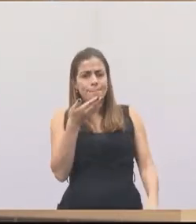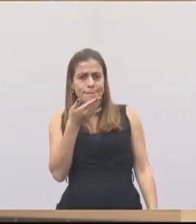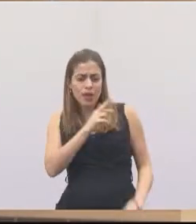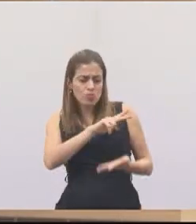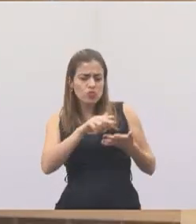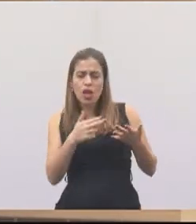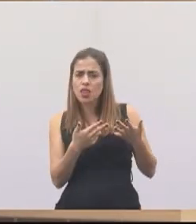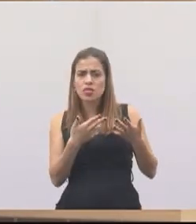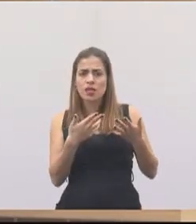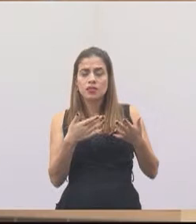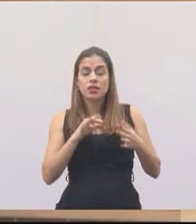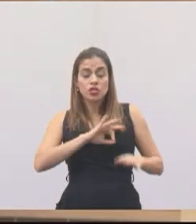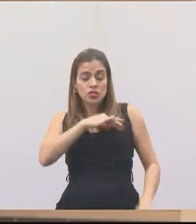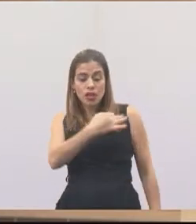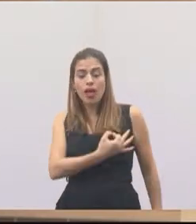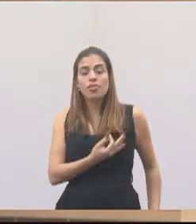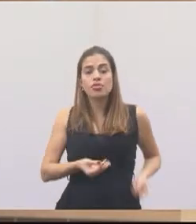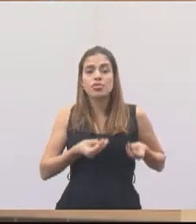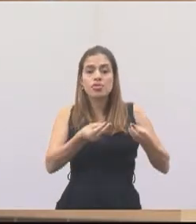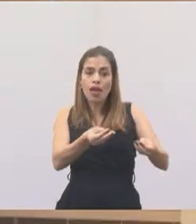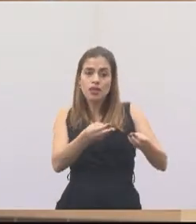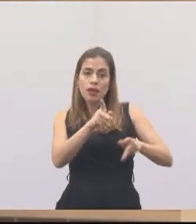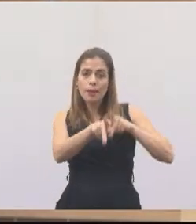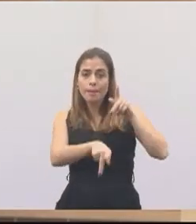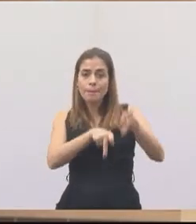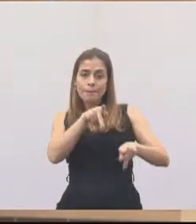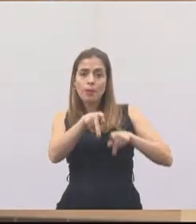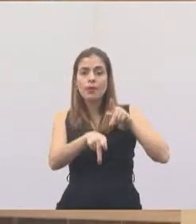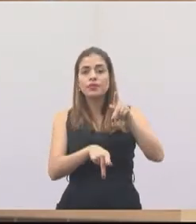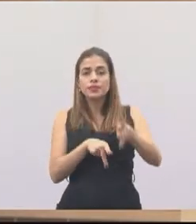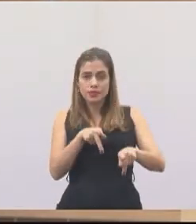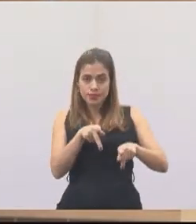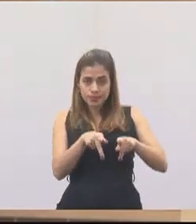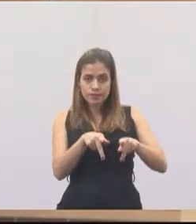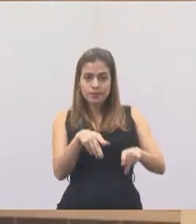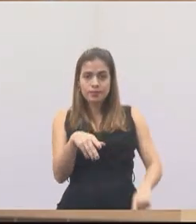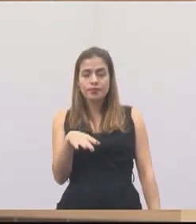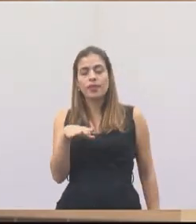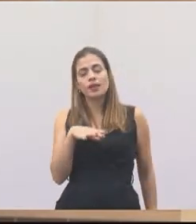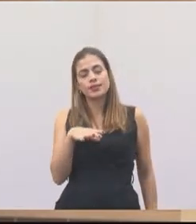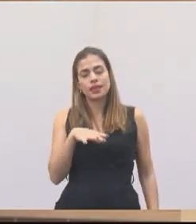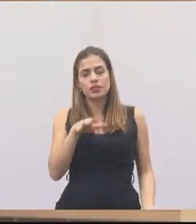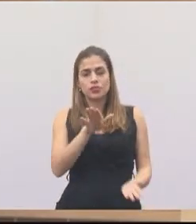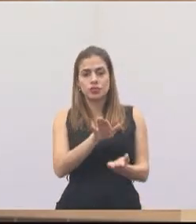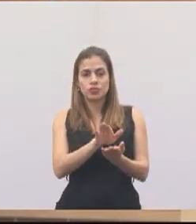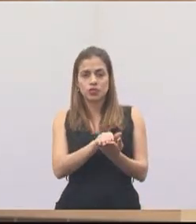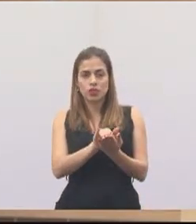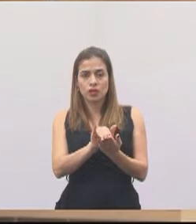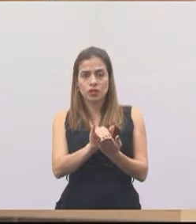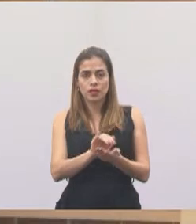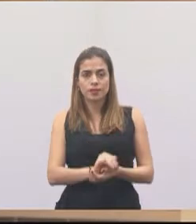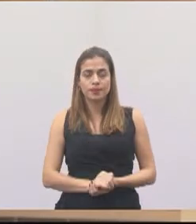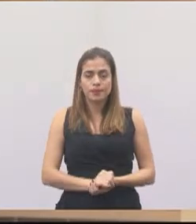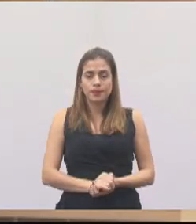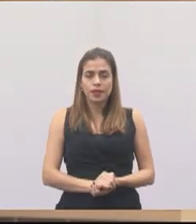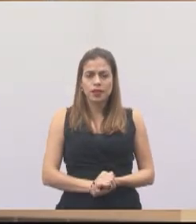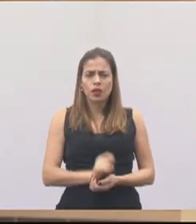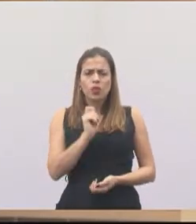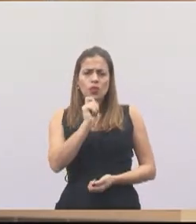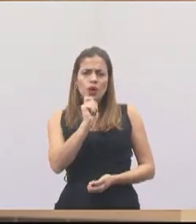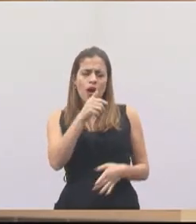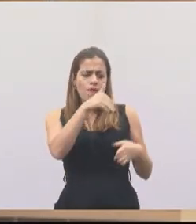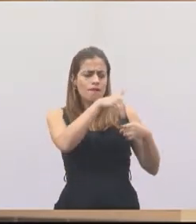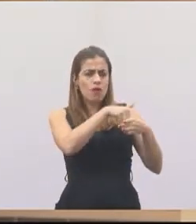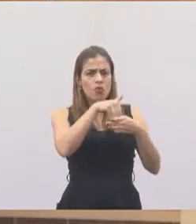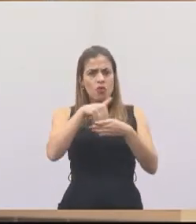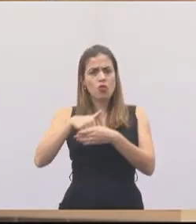levar saneamento e dignidade aos moradores aí da nossa cidade. Isso que nós estamos votando